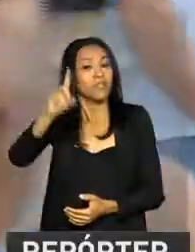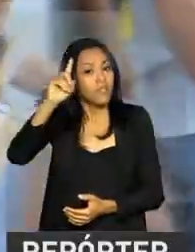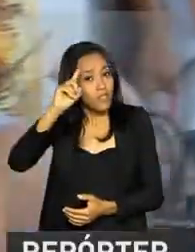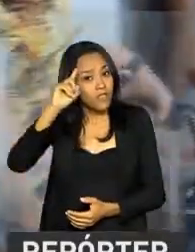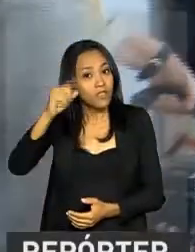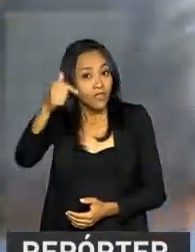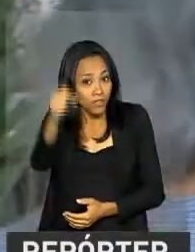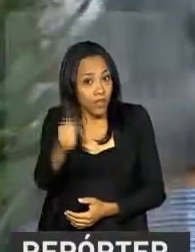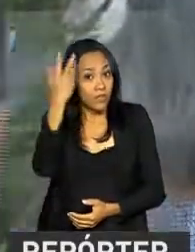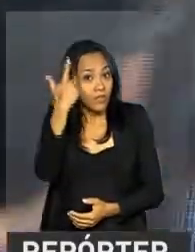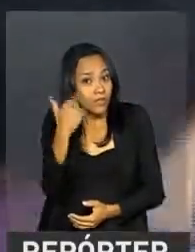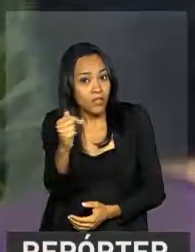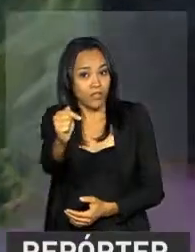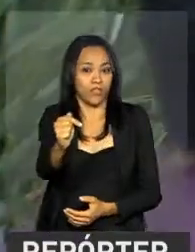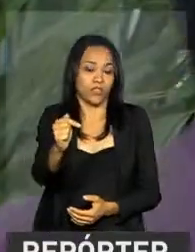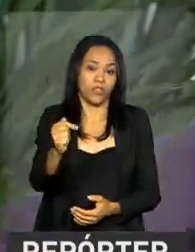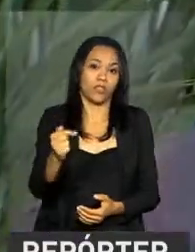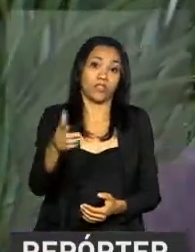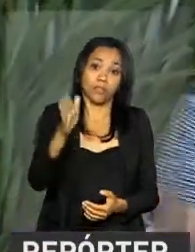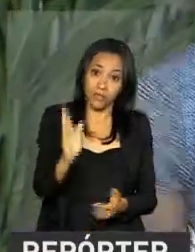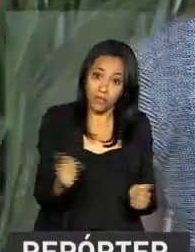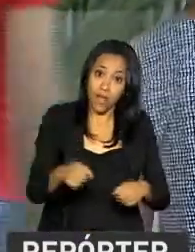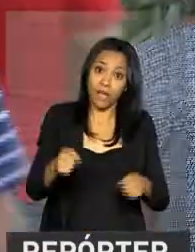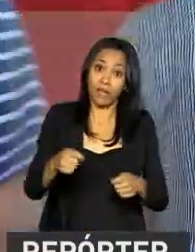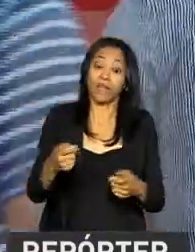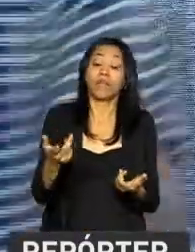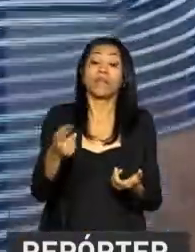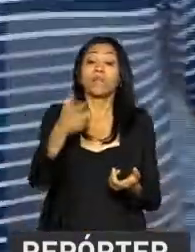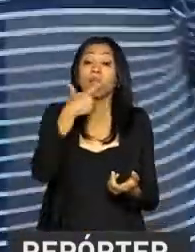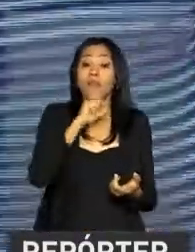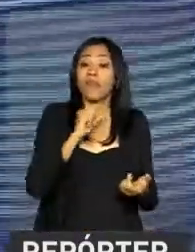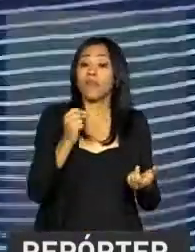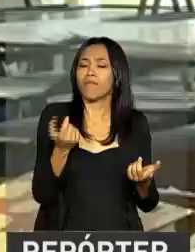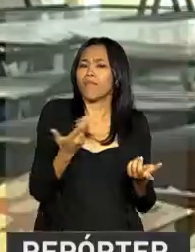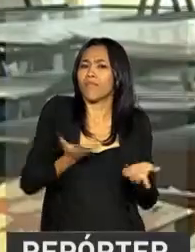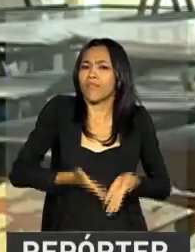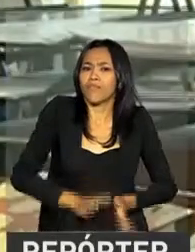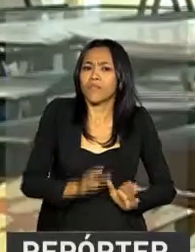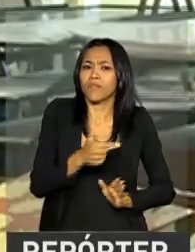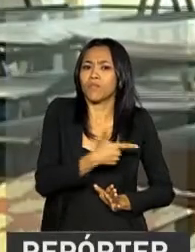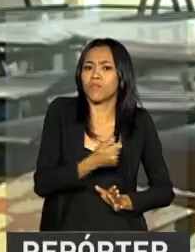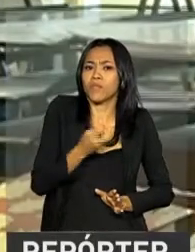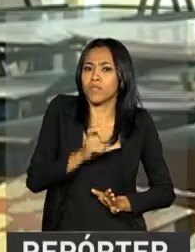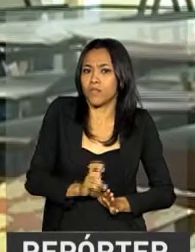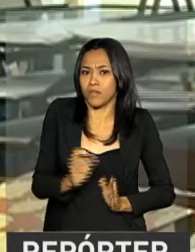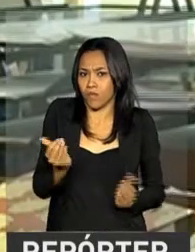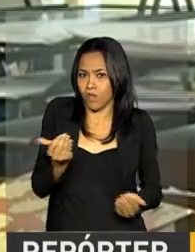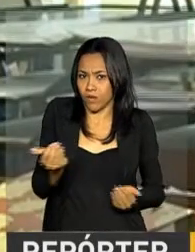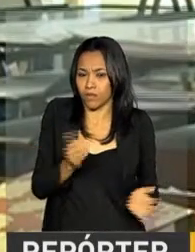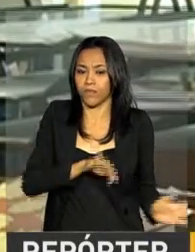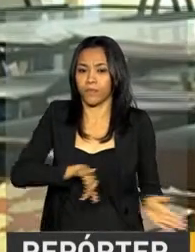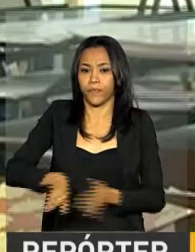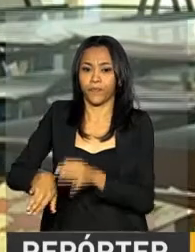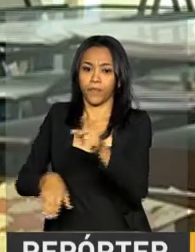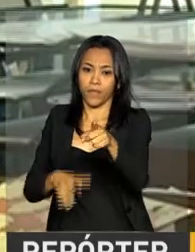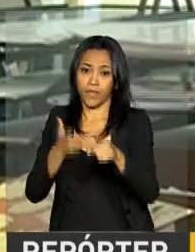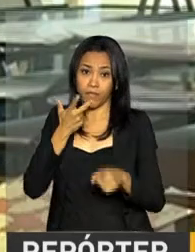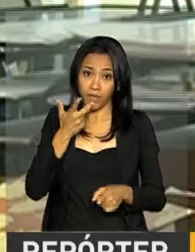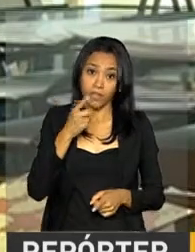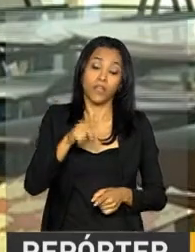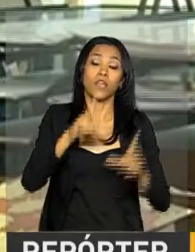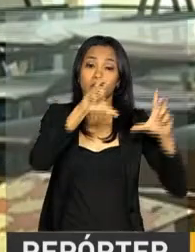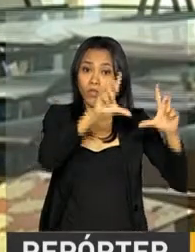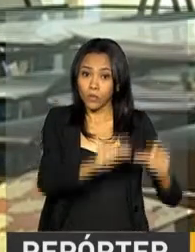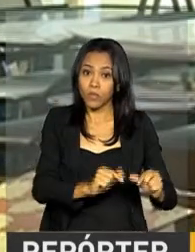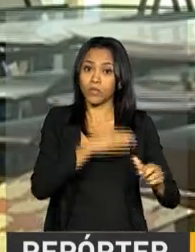três meses e 11 dias a mais do que quem nasceu em 2015 esses dois fatores né a diminuição da mortalidade